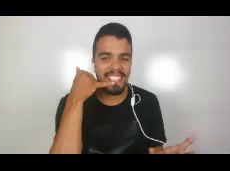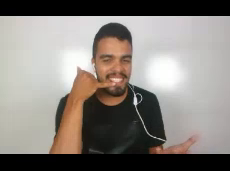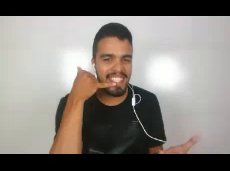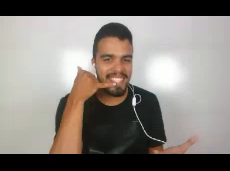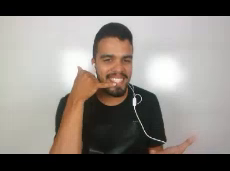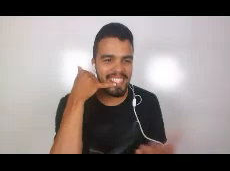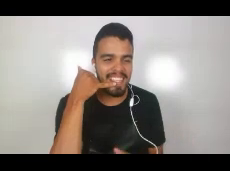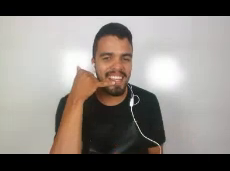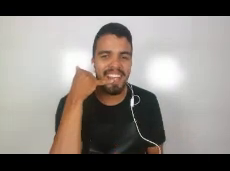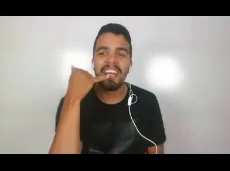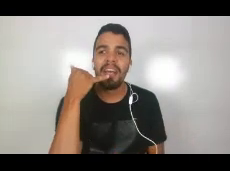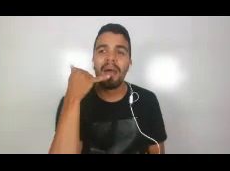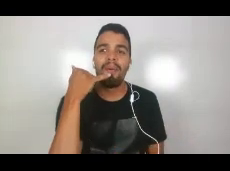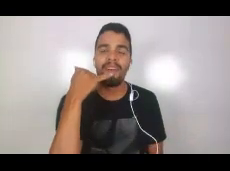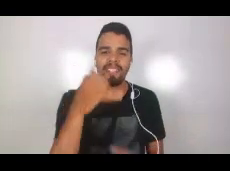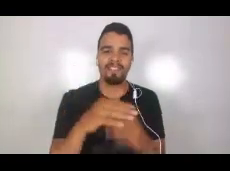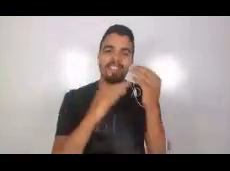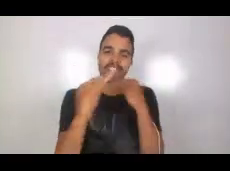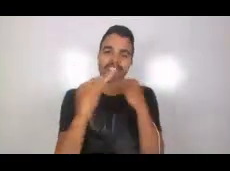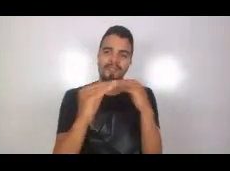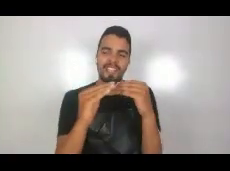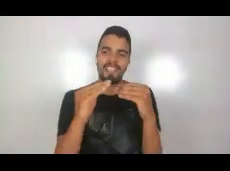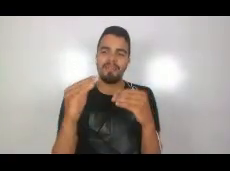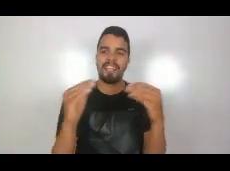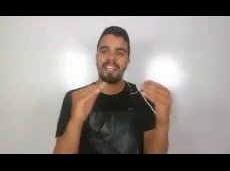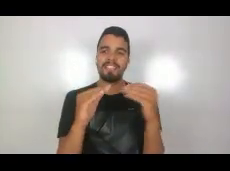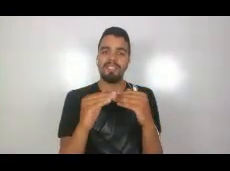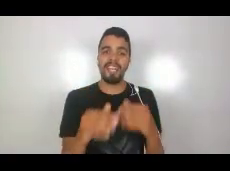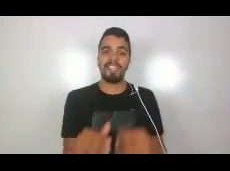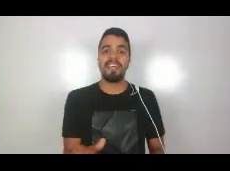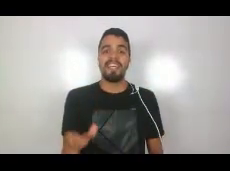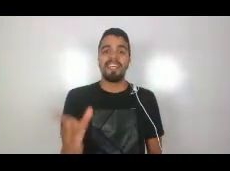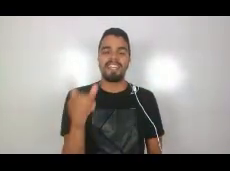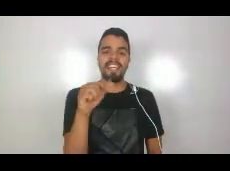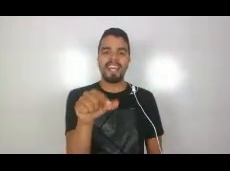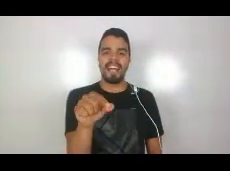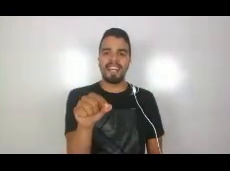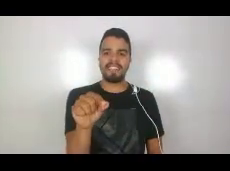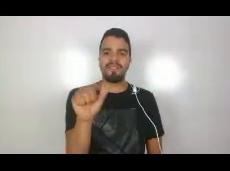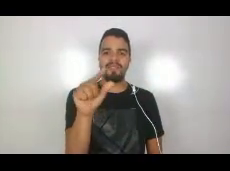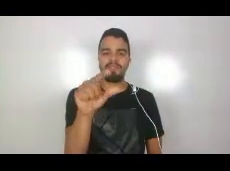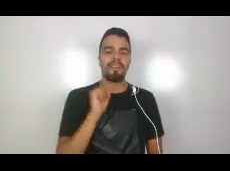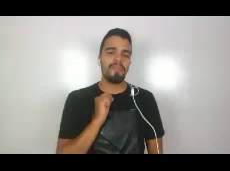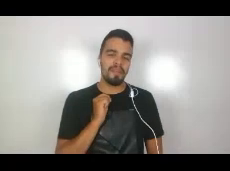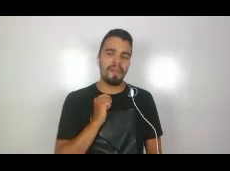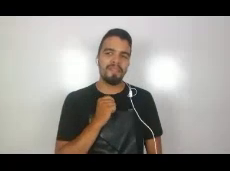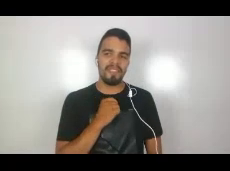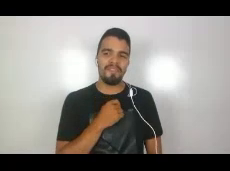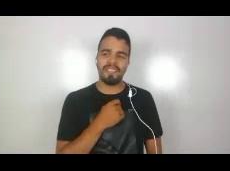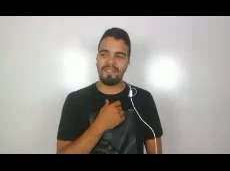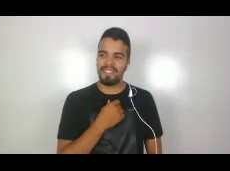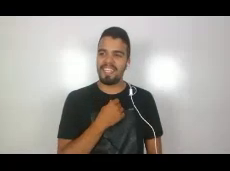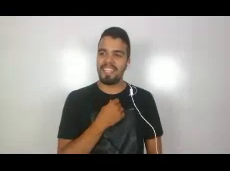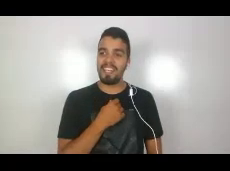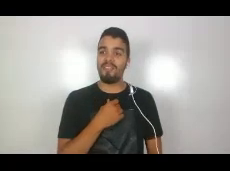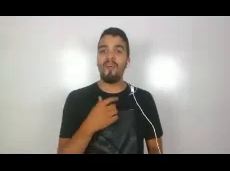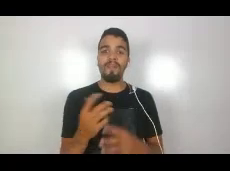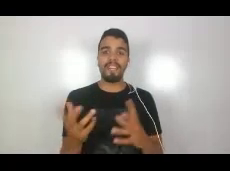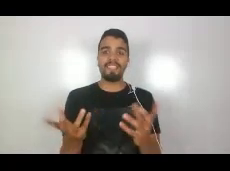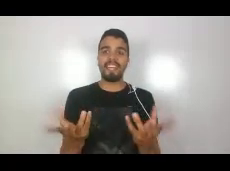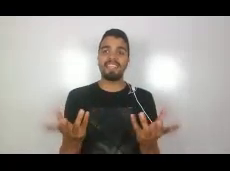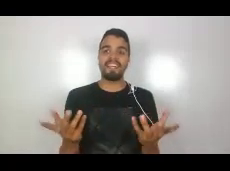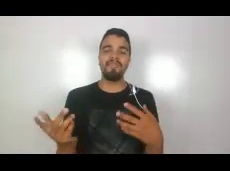mesmo sem a gente se ensinar, né? Porque são sinais icônicos, ele tem uma relação direta. Que casa com justamente a pergunta que eu fiz a você,